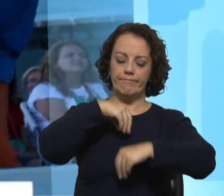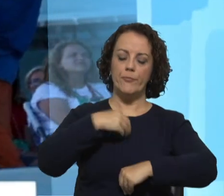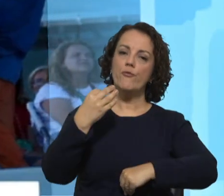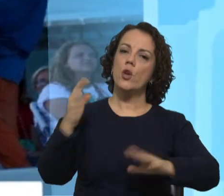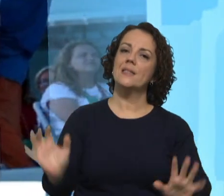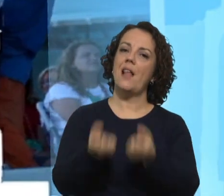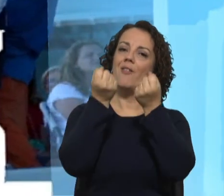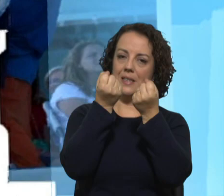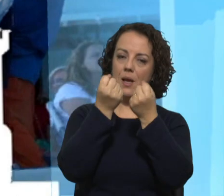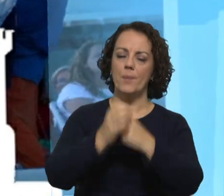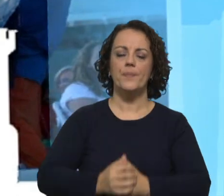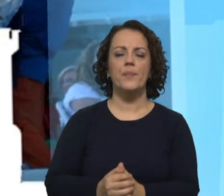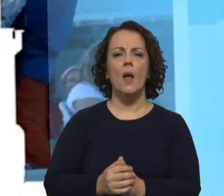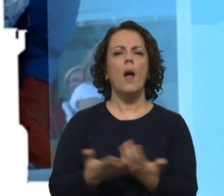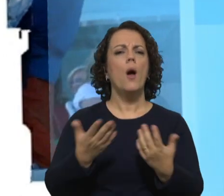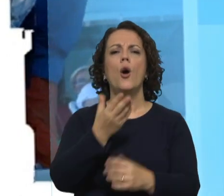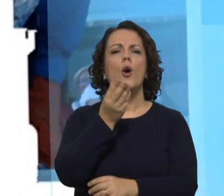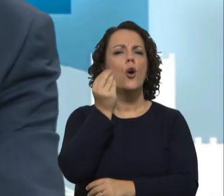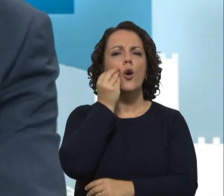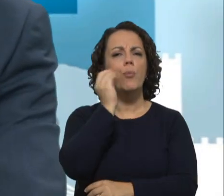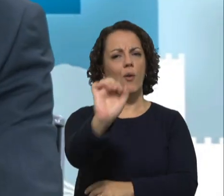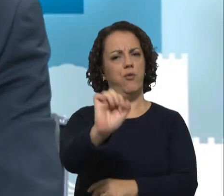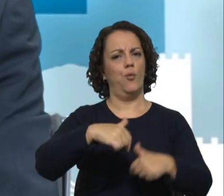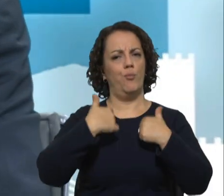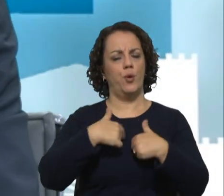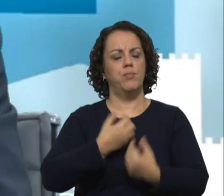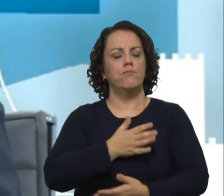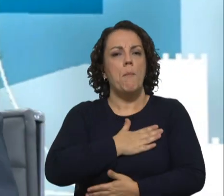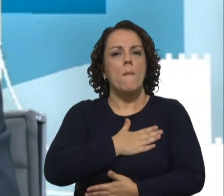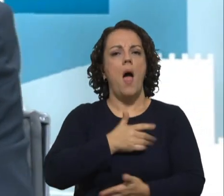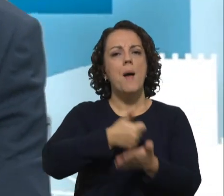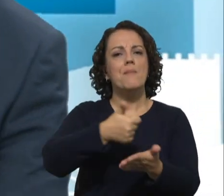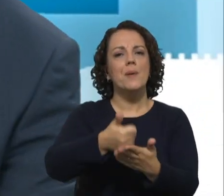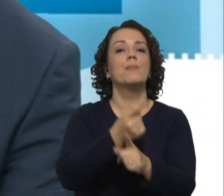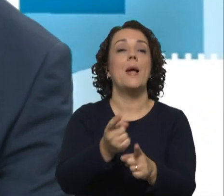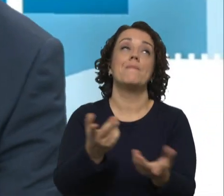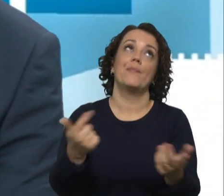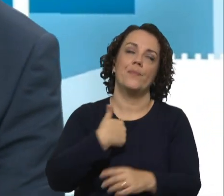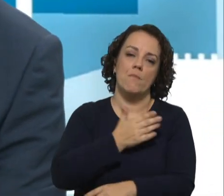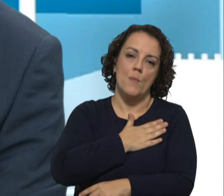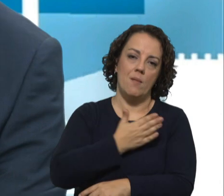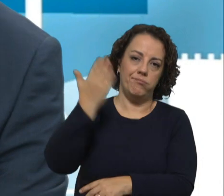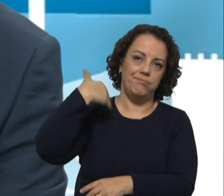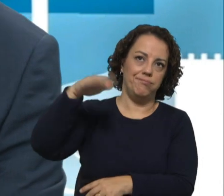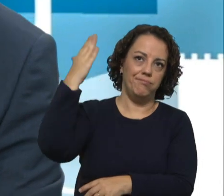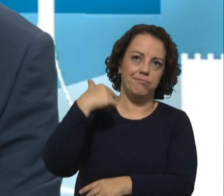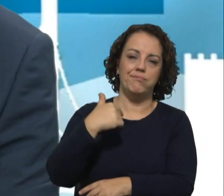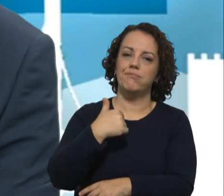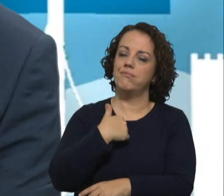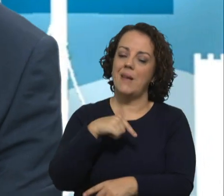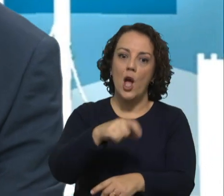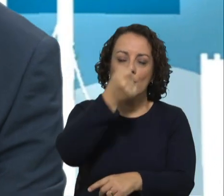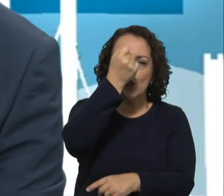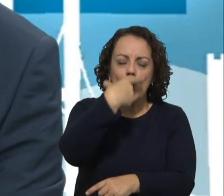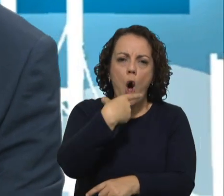Como é que surgiu a sua paixão pela Bíblia? Uma paixão antiga pela Bíblia. Sempre me fascinaram estas histórias,